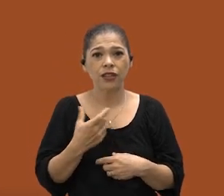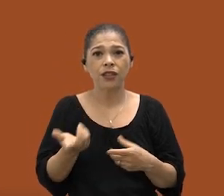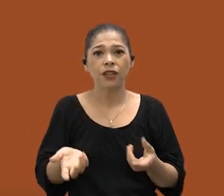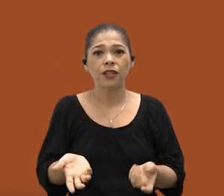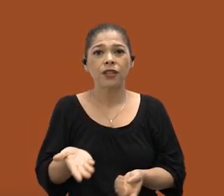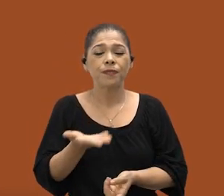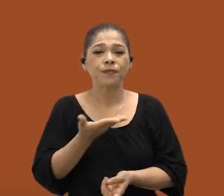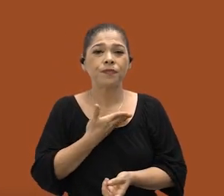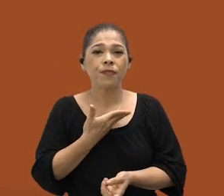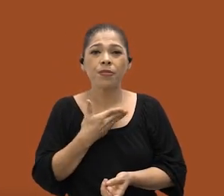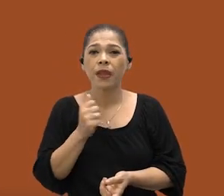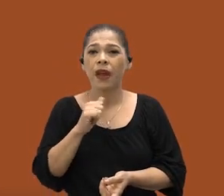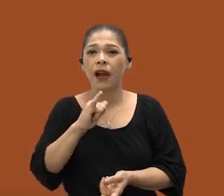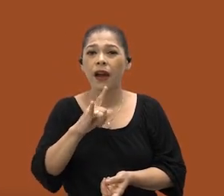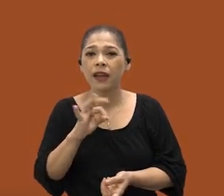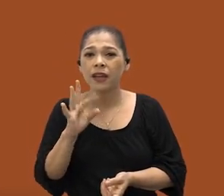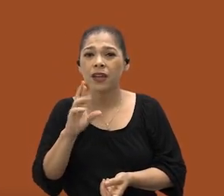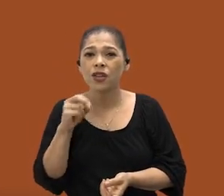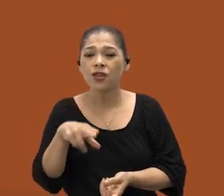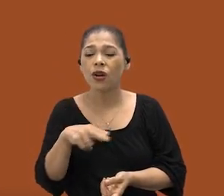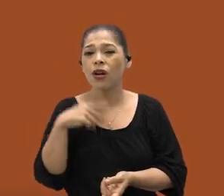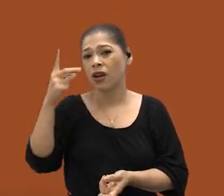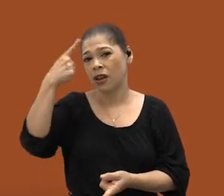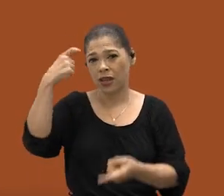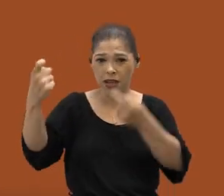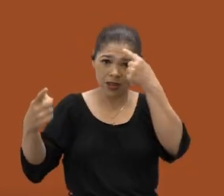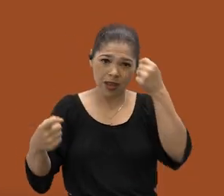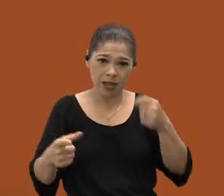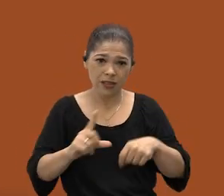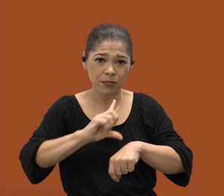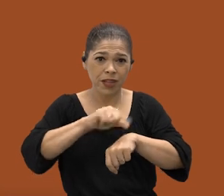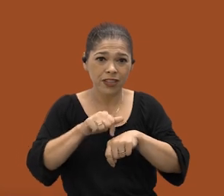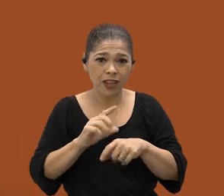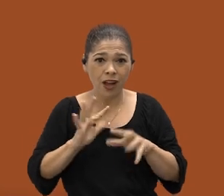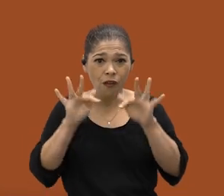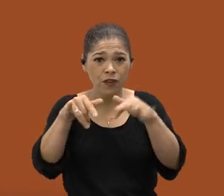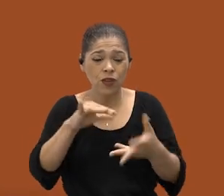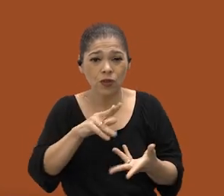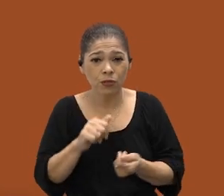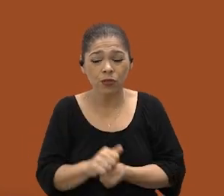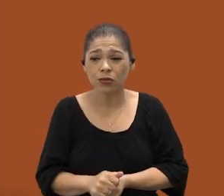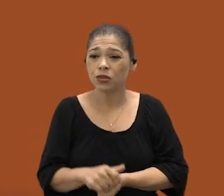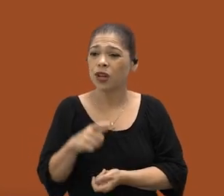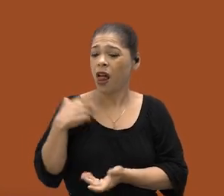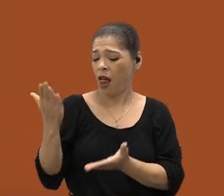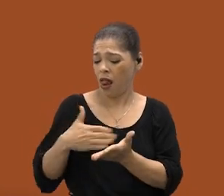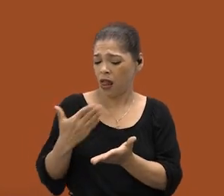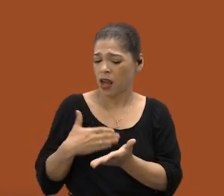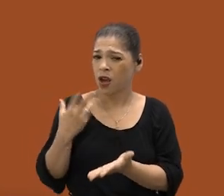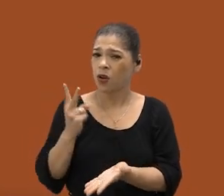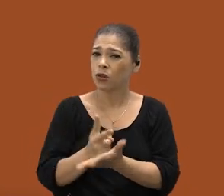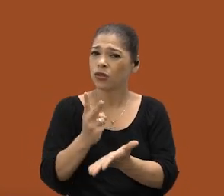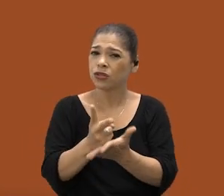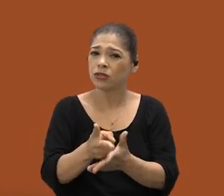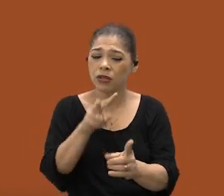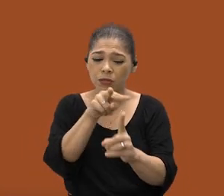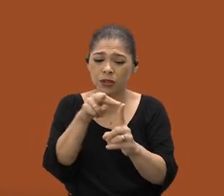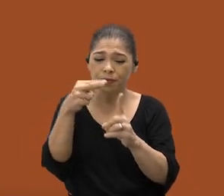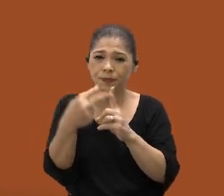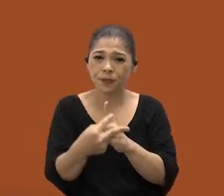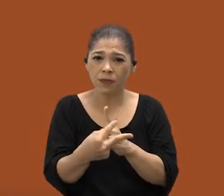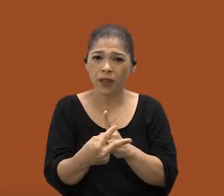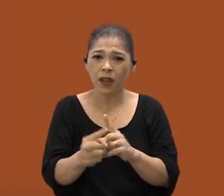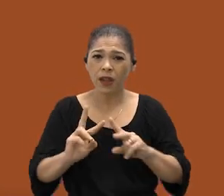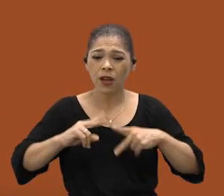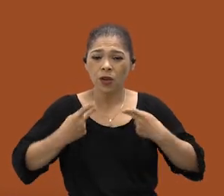o nosso amigo Ailton krenatos e traz ideias para adiar o fim do mundo eu digo olha se a gente continuar por essa vertente